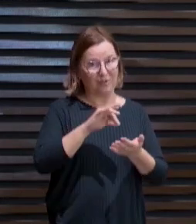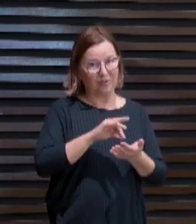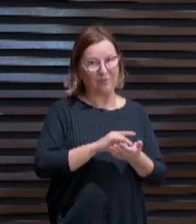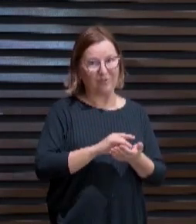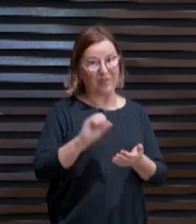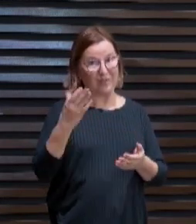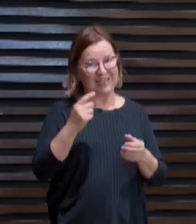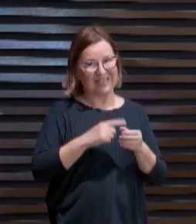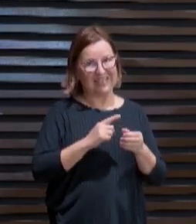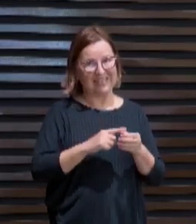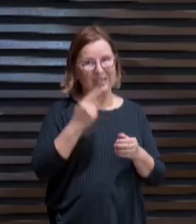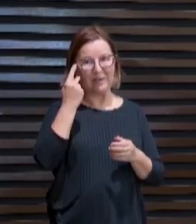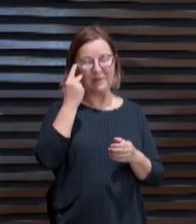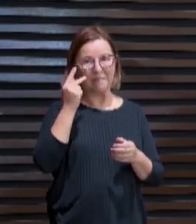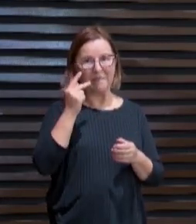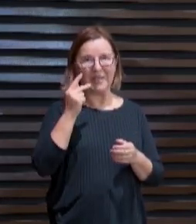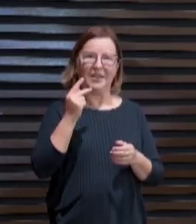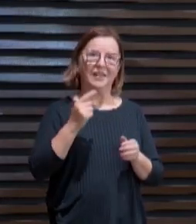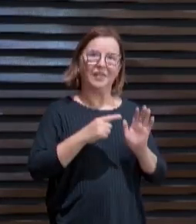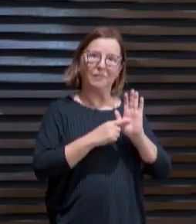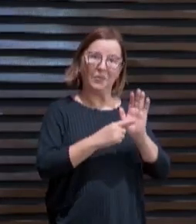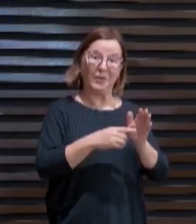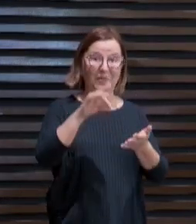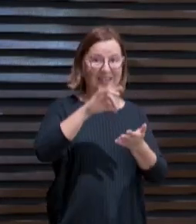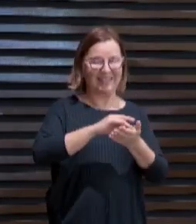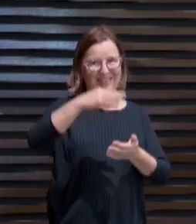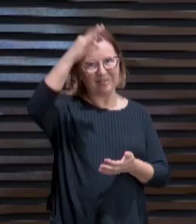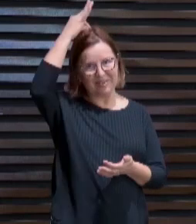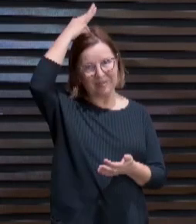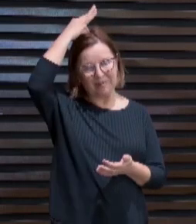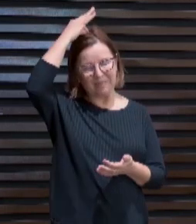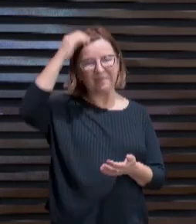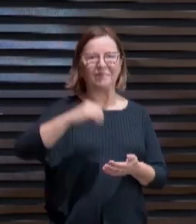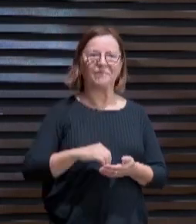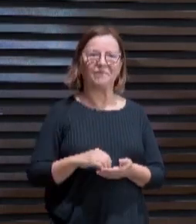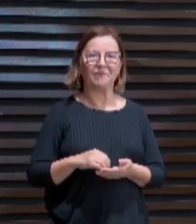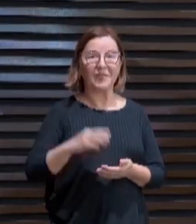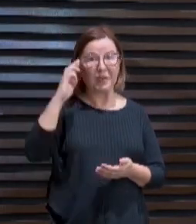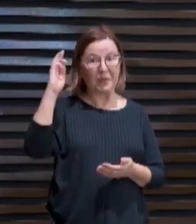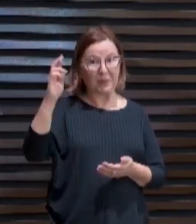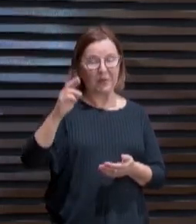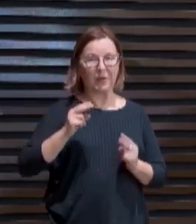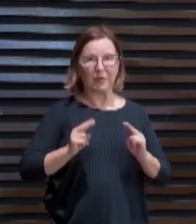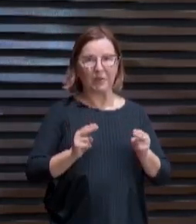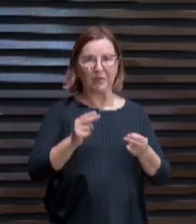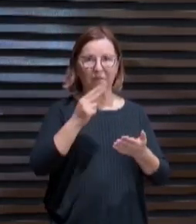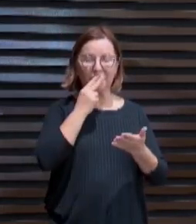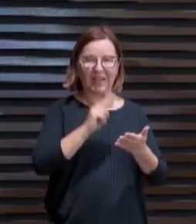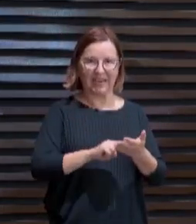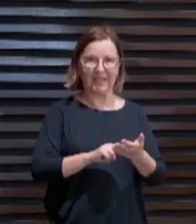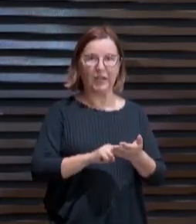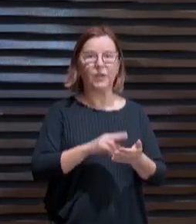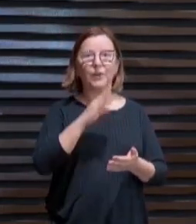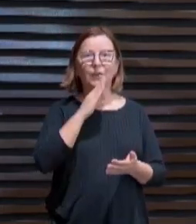espiritual, né? E o Senhor continua: conheço a tua tribulação, a tua pobreza,